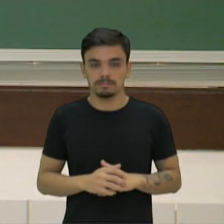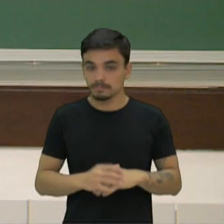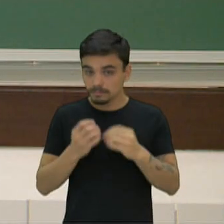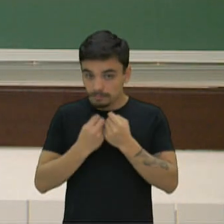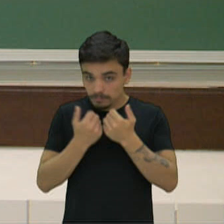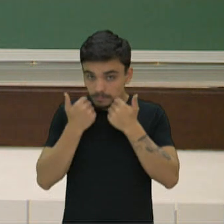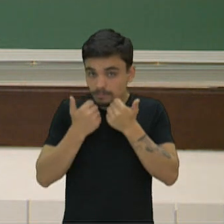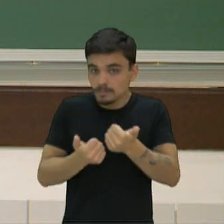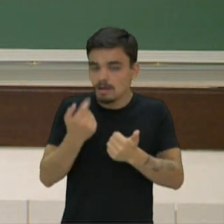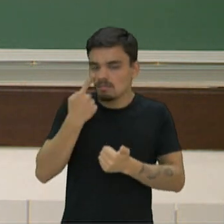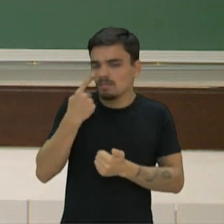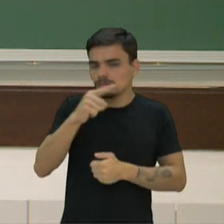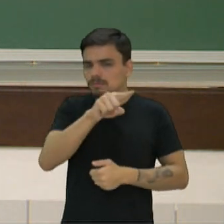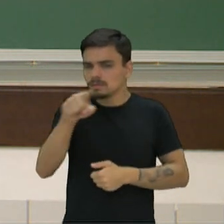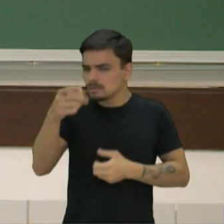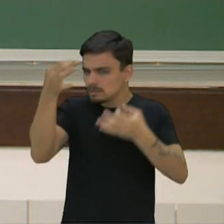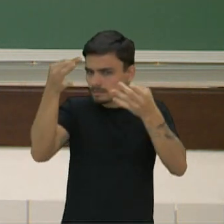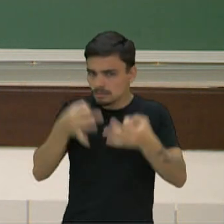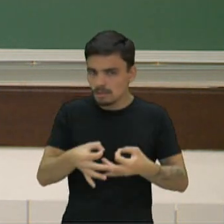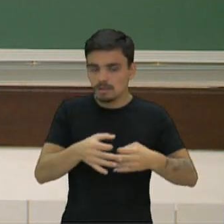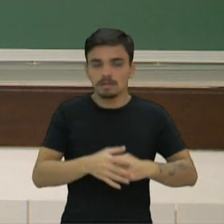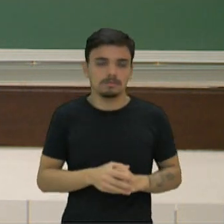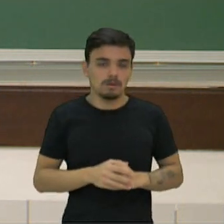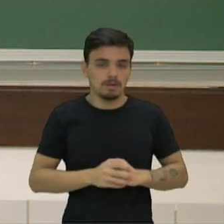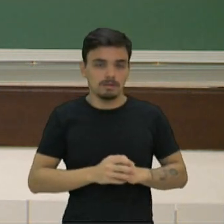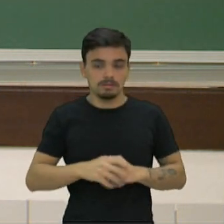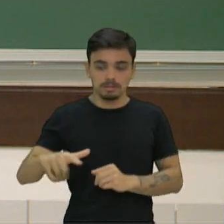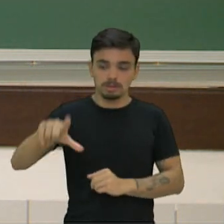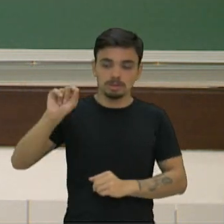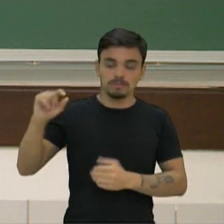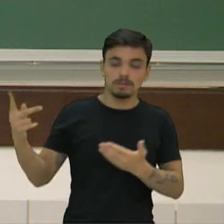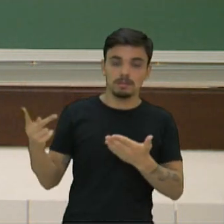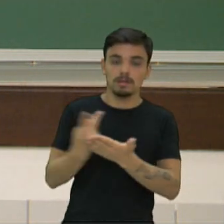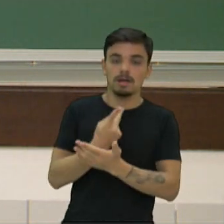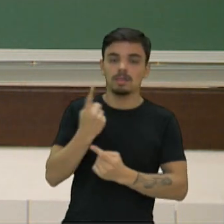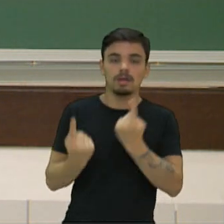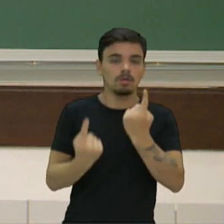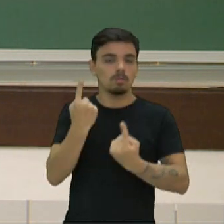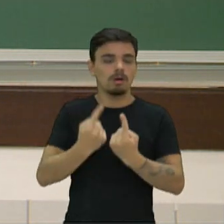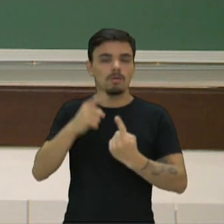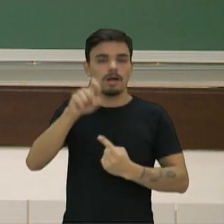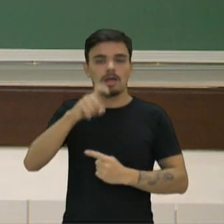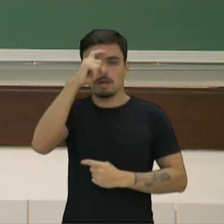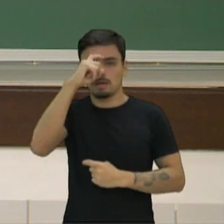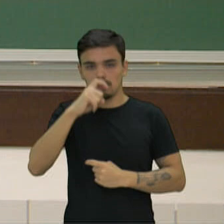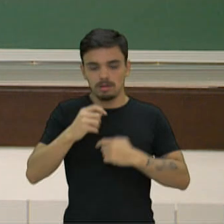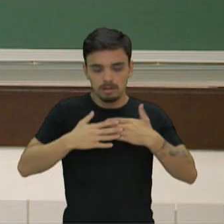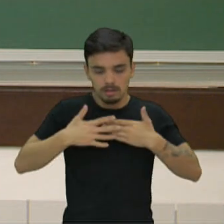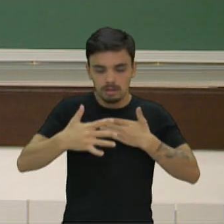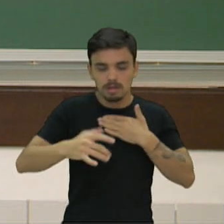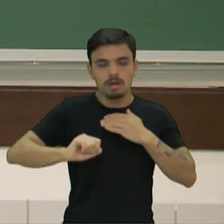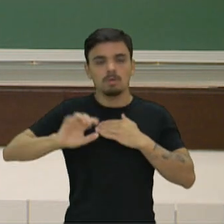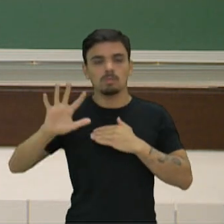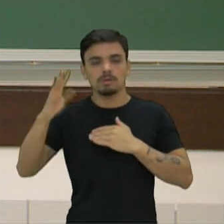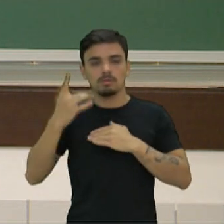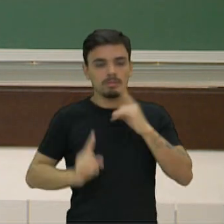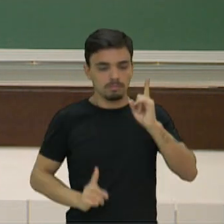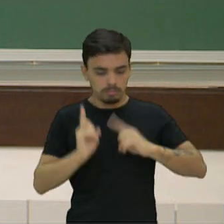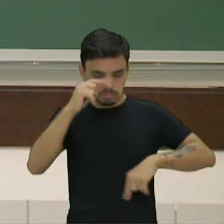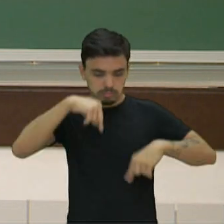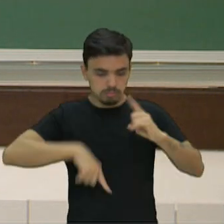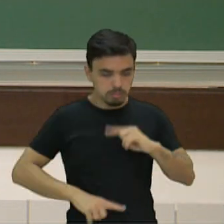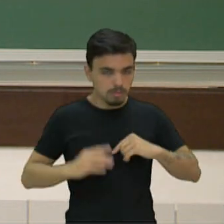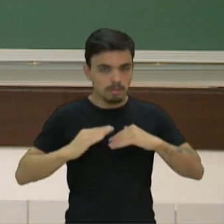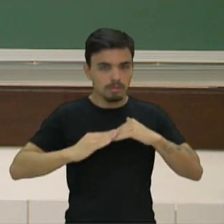Muito bem, então vamos ver se vocês acertaram, né? A alternativa é incorreta. A menstruação ocorre quando há aumento na produção de